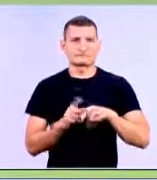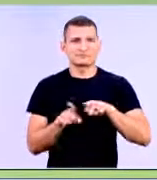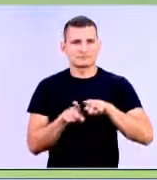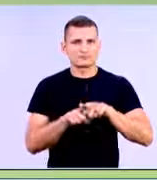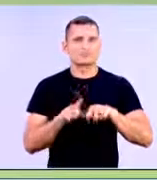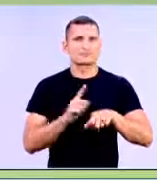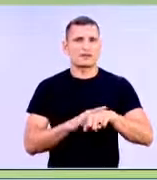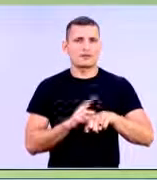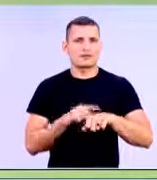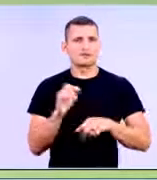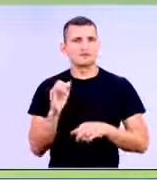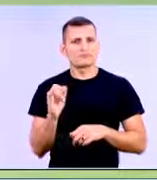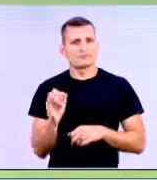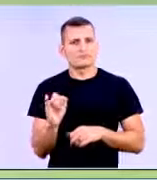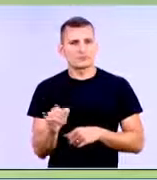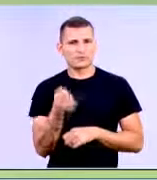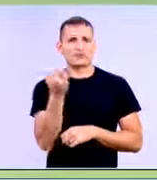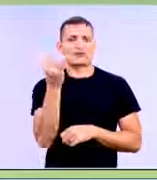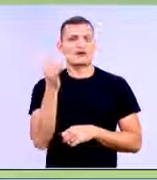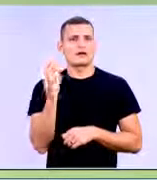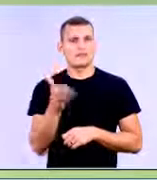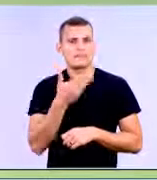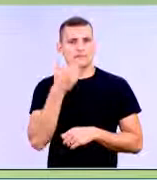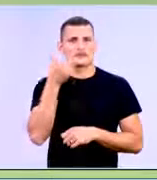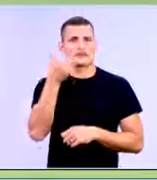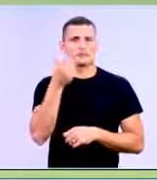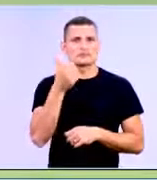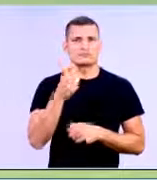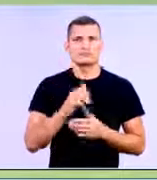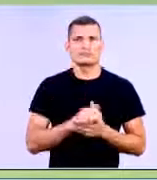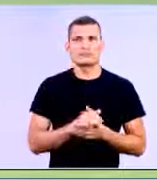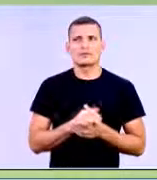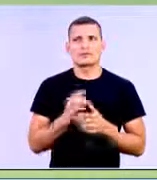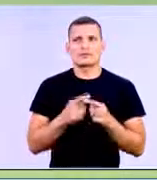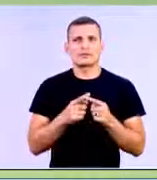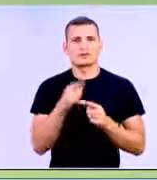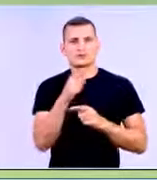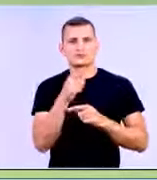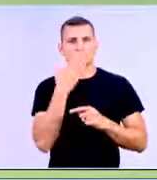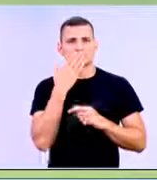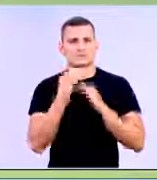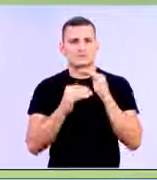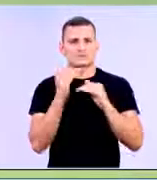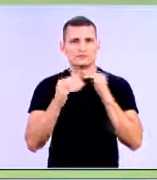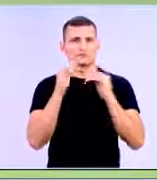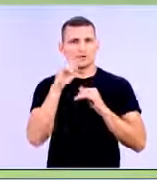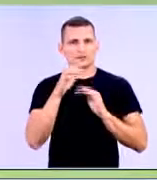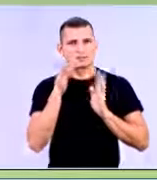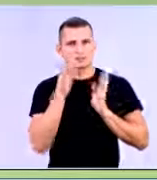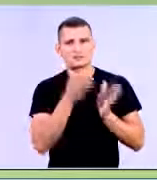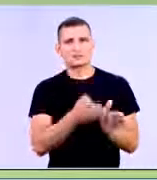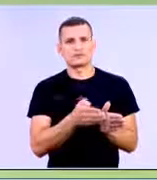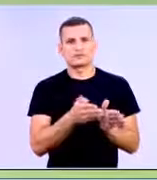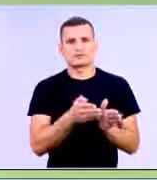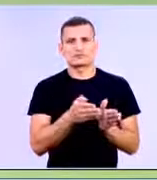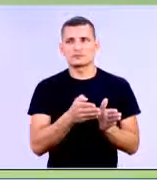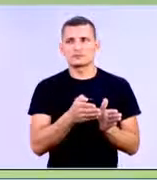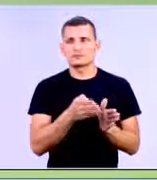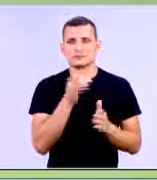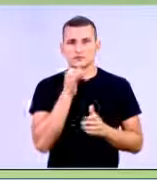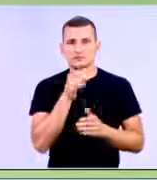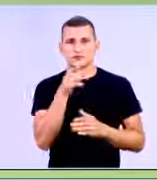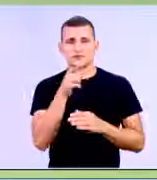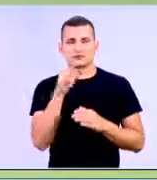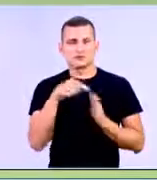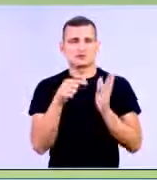uso de aplicativos generalizados. Por quê? Esse tipo de desenvolvimento aqui ele é direcionado. Então, se ele é